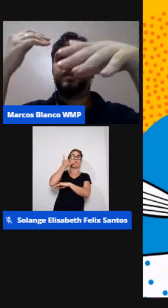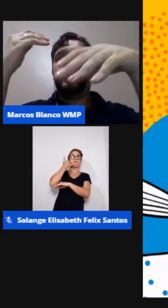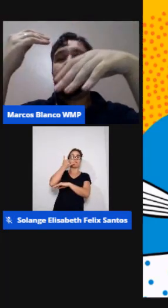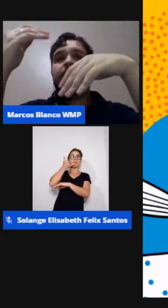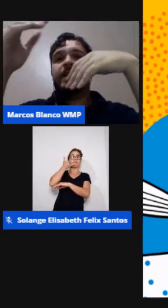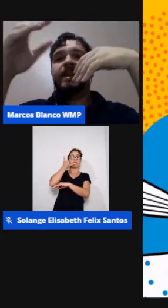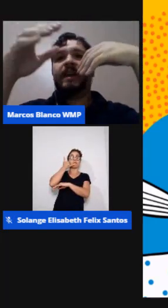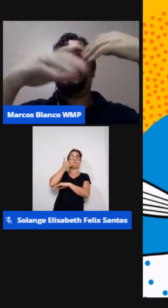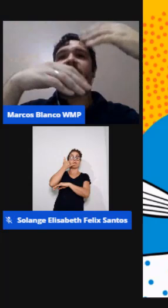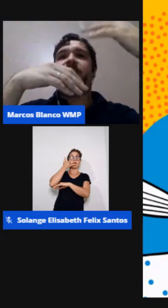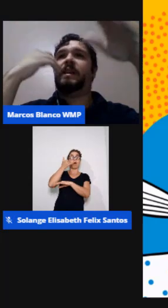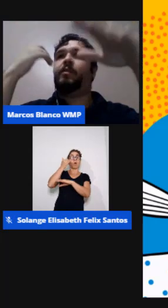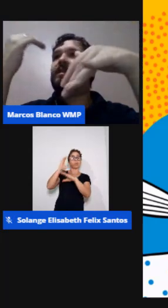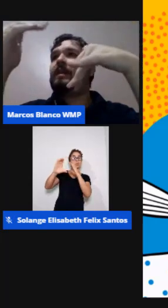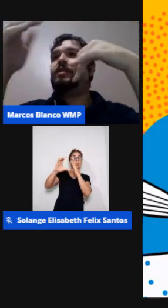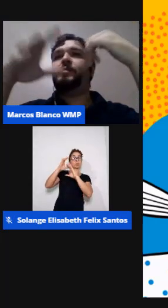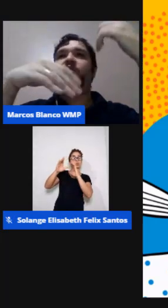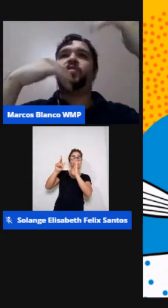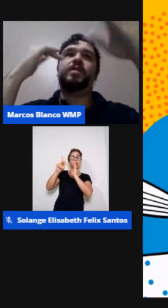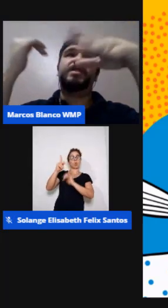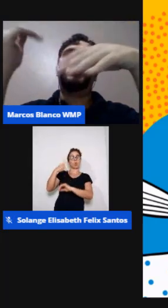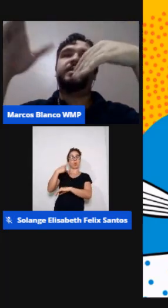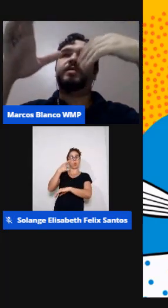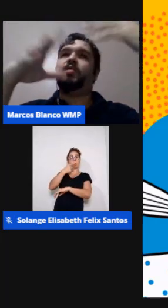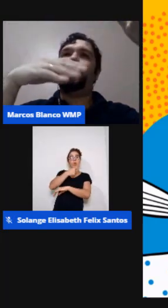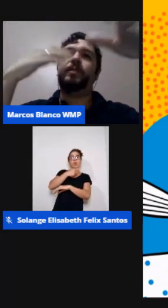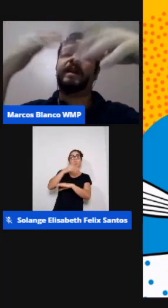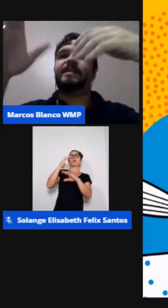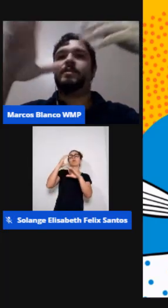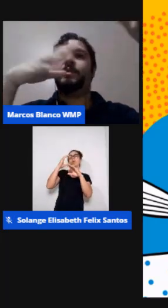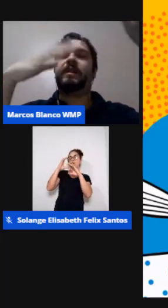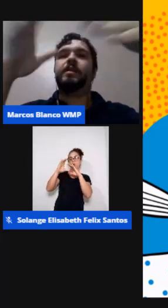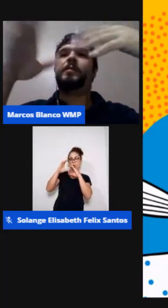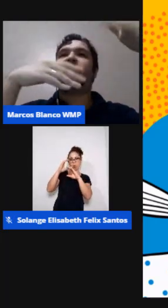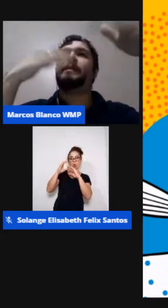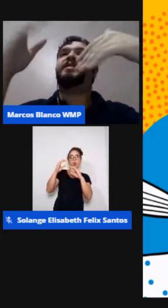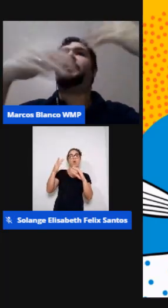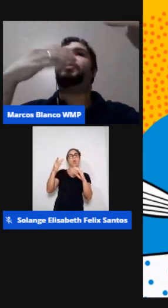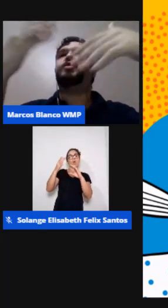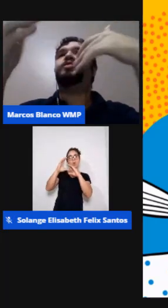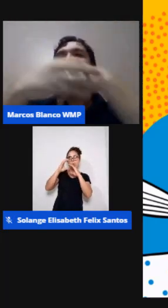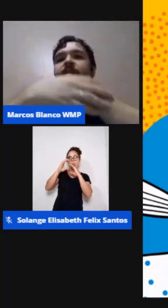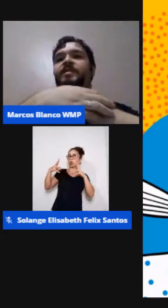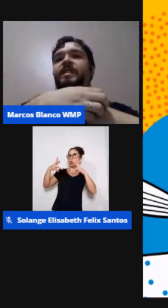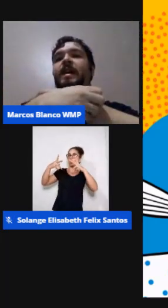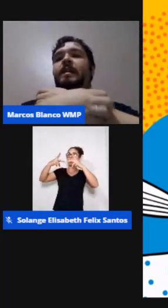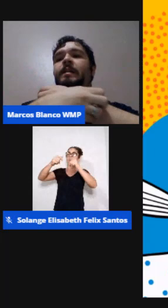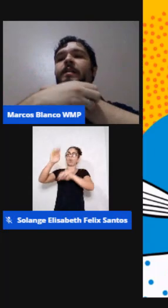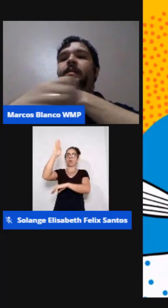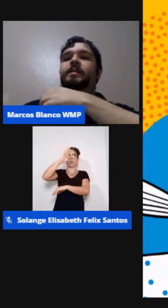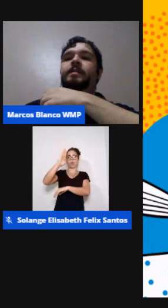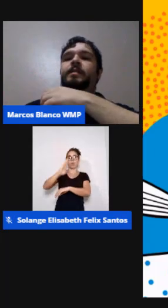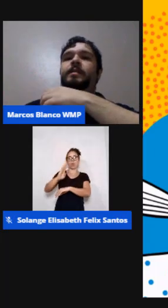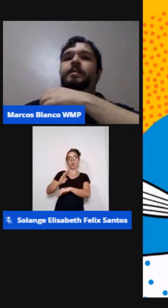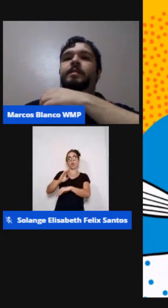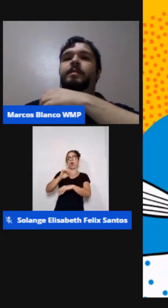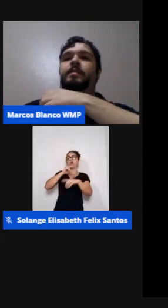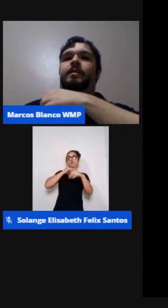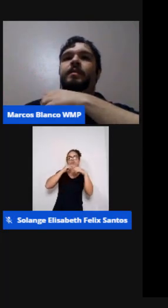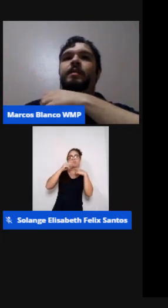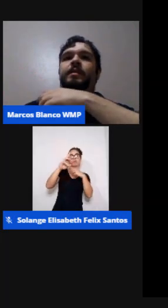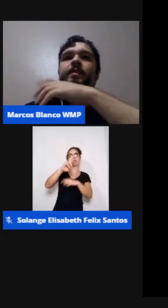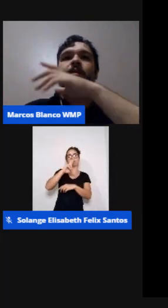nossa comunicação, e aqui você vai ter contato de pessoas de todo o Brasil entrando para tirar as suas dúvidas, tá?